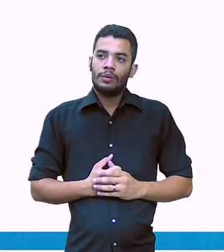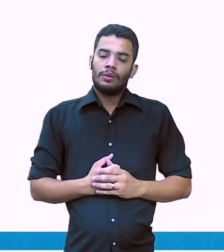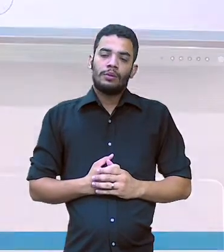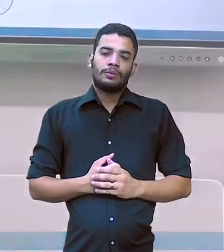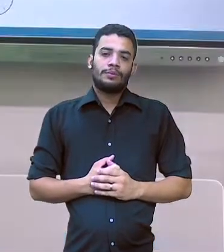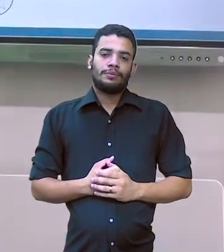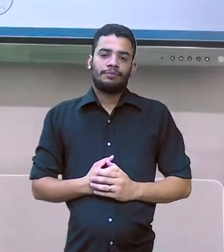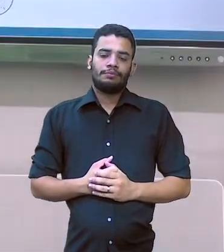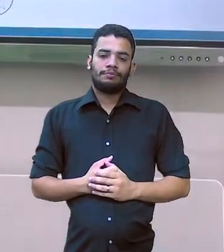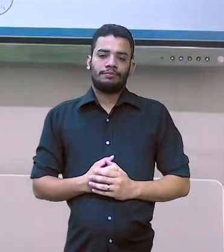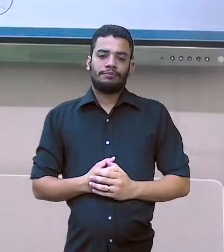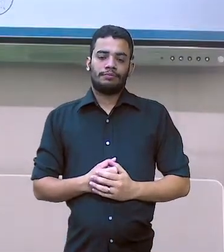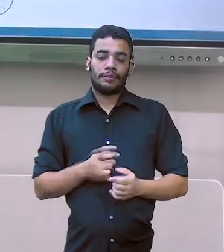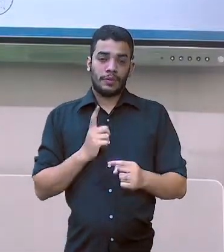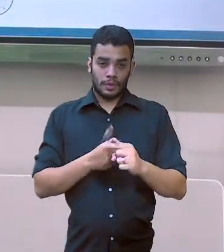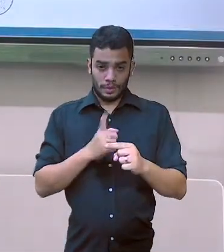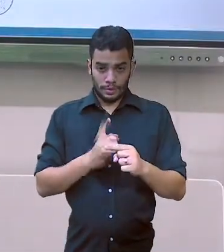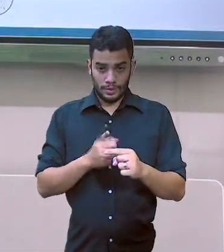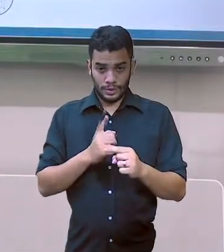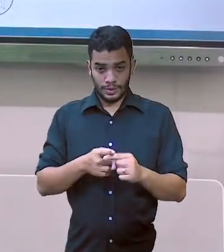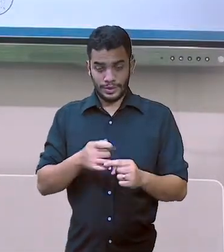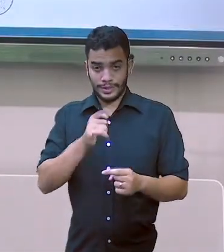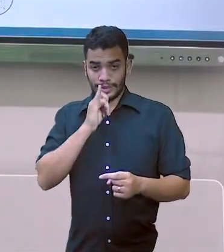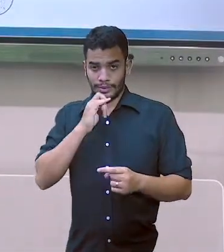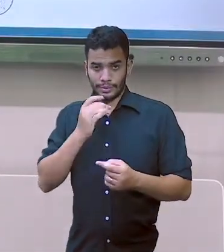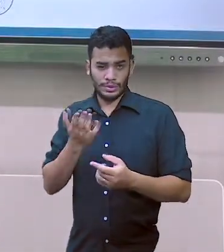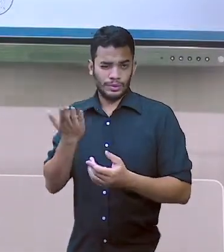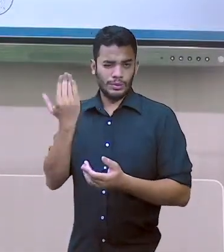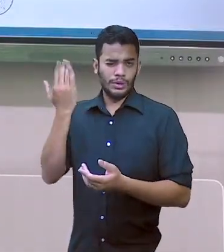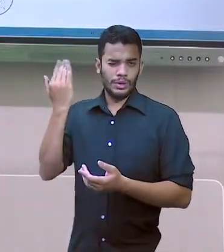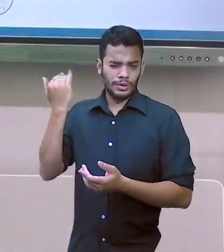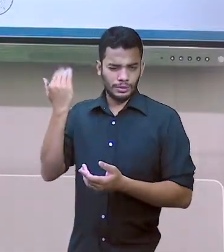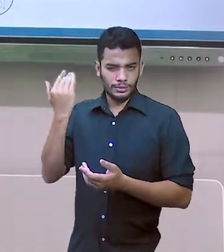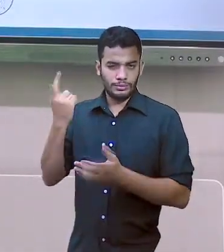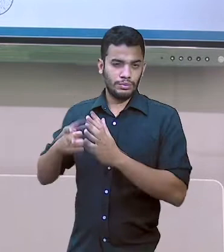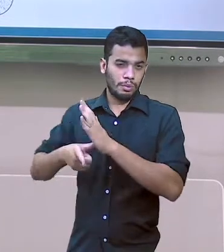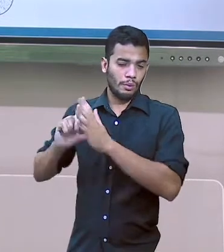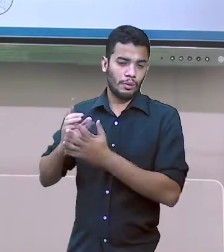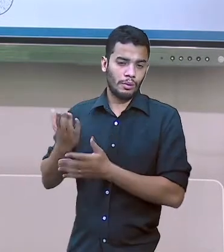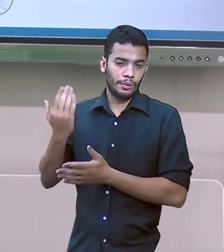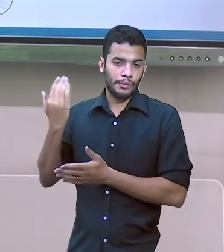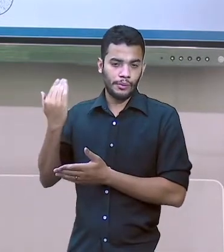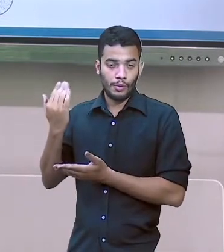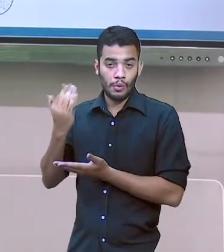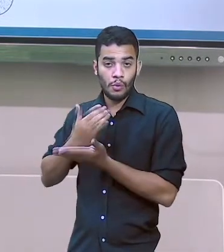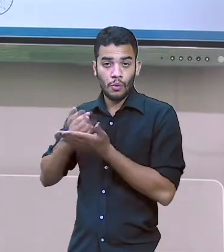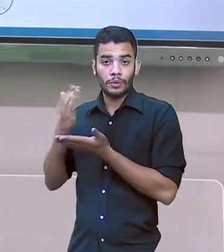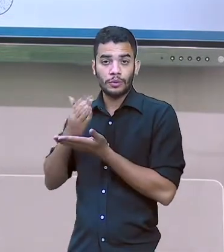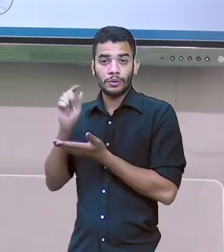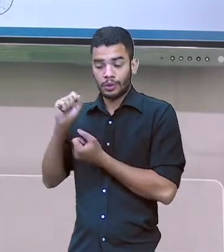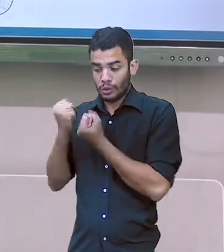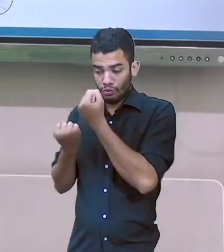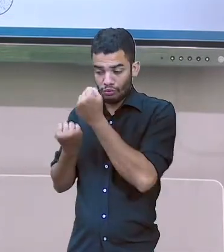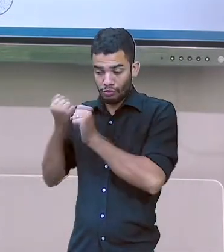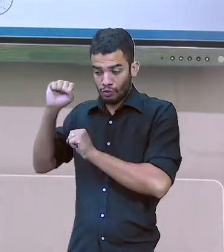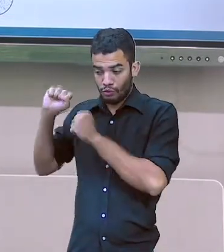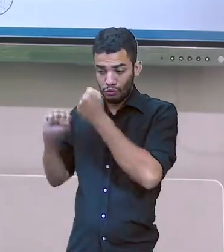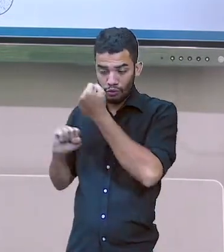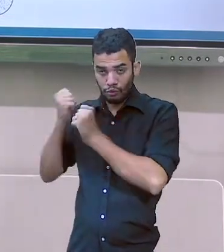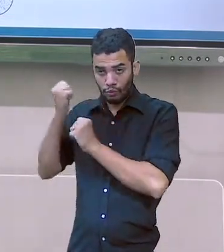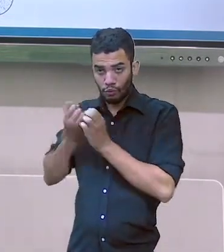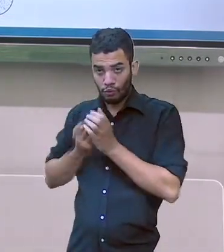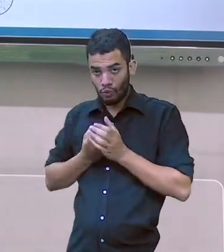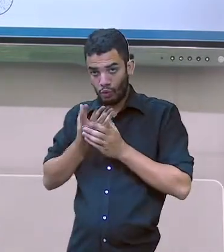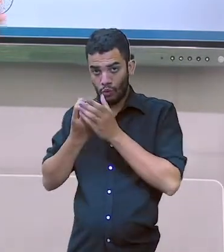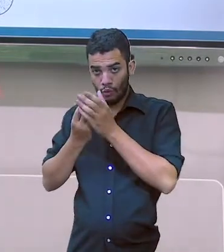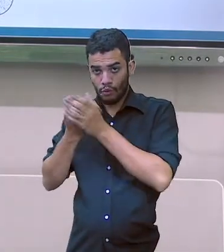são consequência desse processo. Que processo? Da industrialização. Não foram